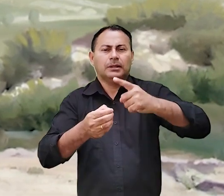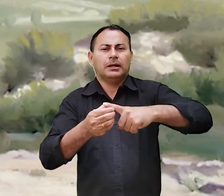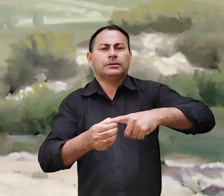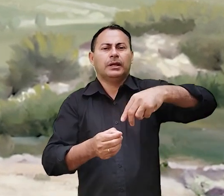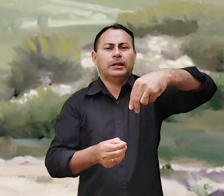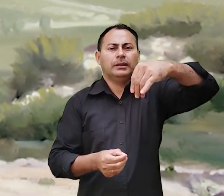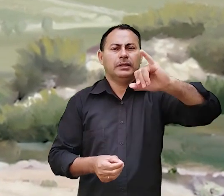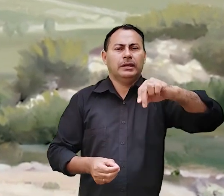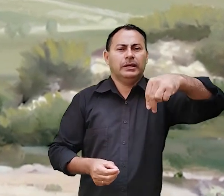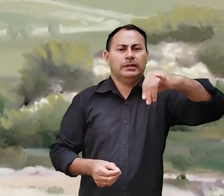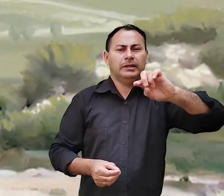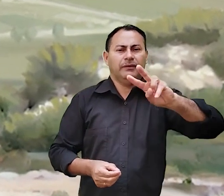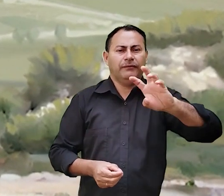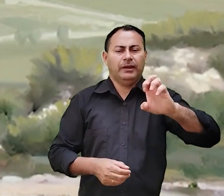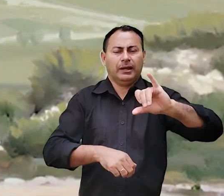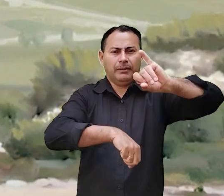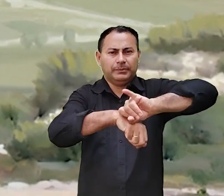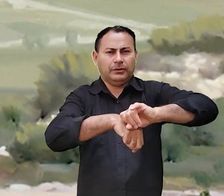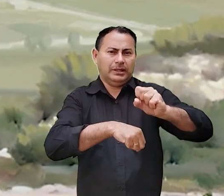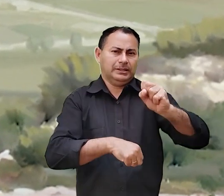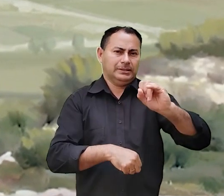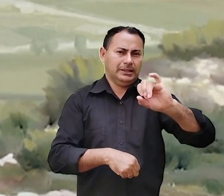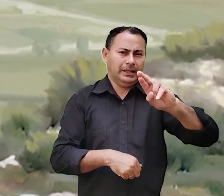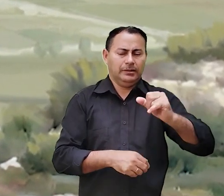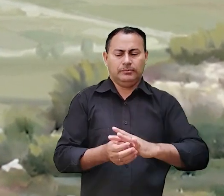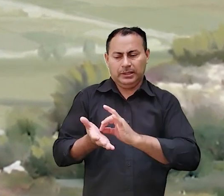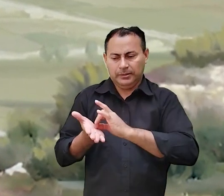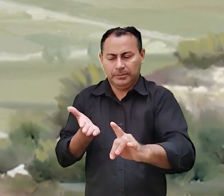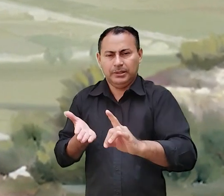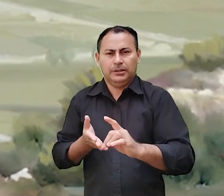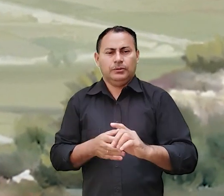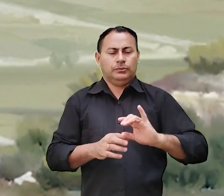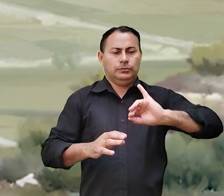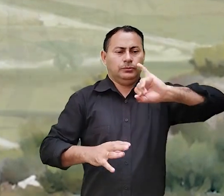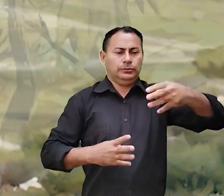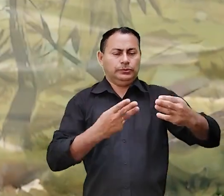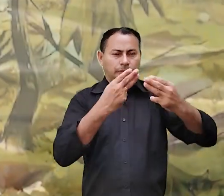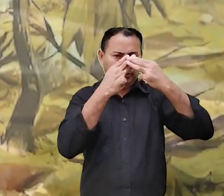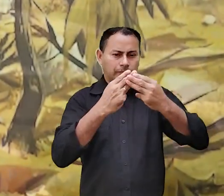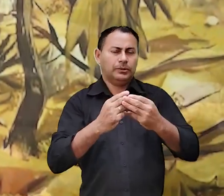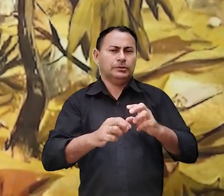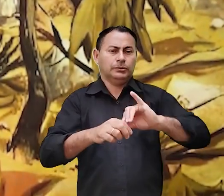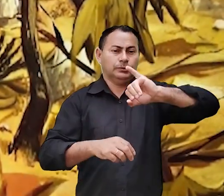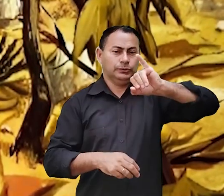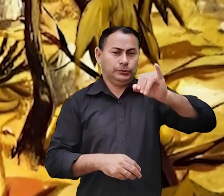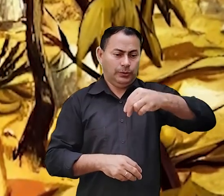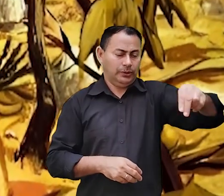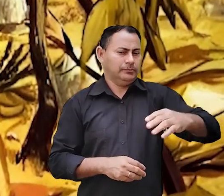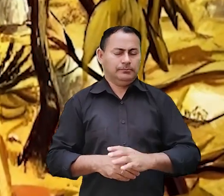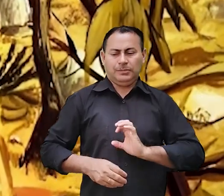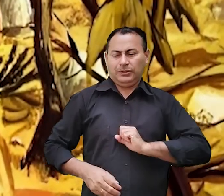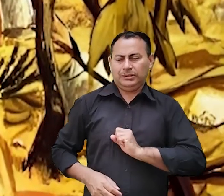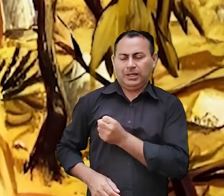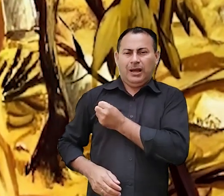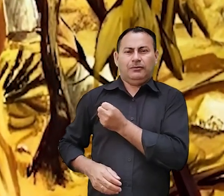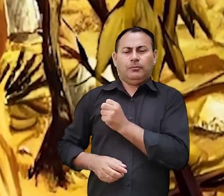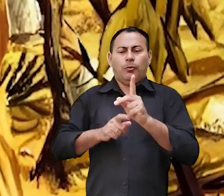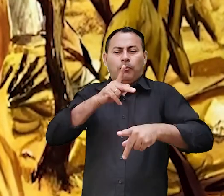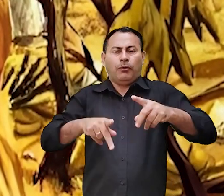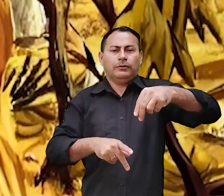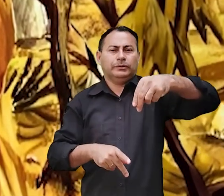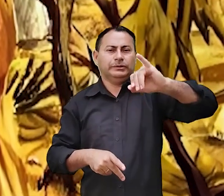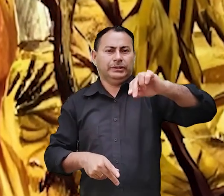Síria os assírios eram inimigos dos judeus portanto Jonas odiava os ninivitas ele não quis ir para